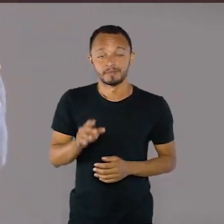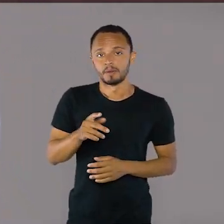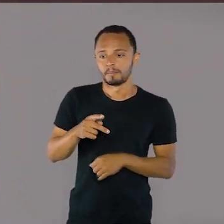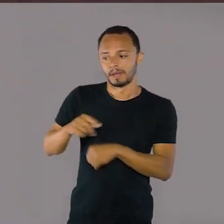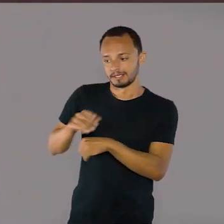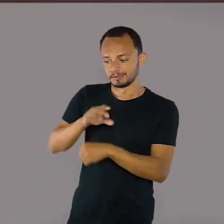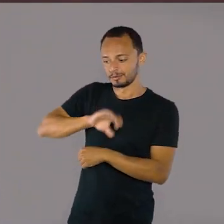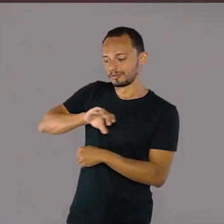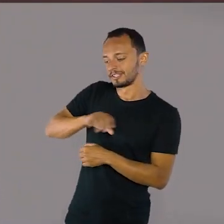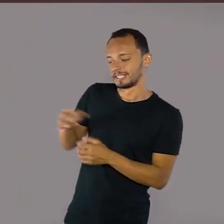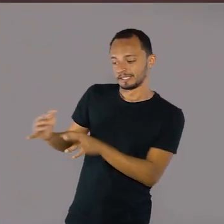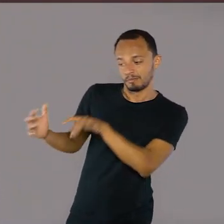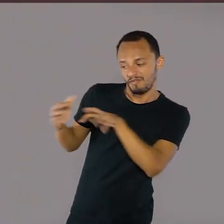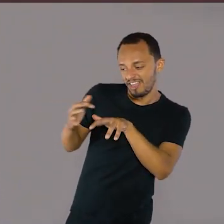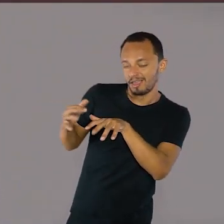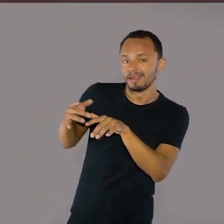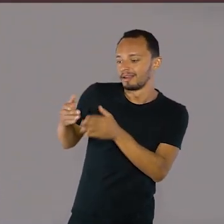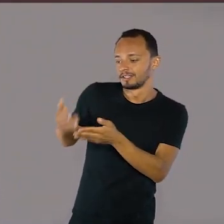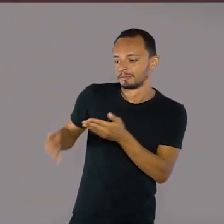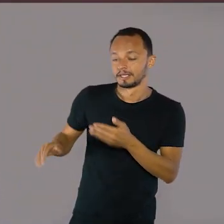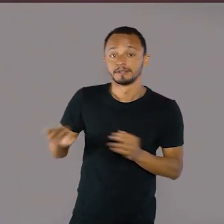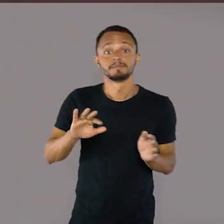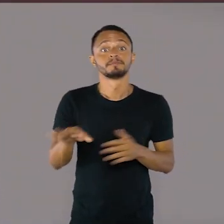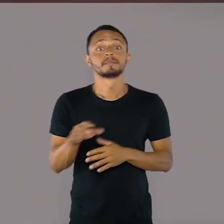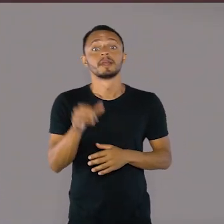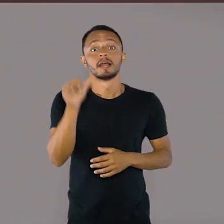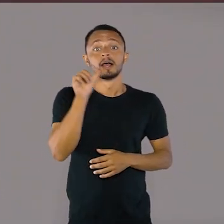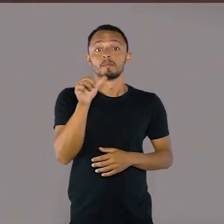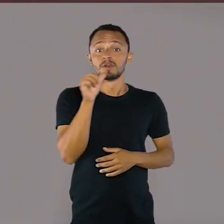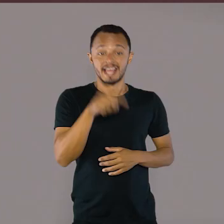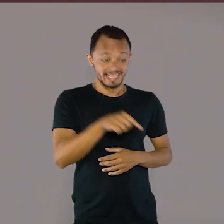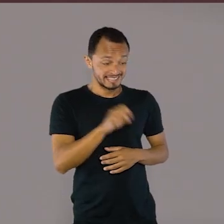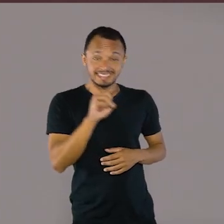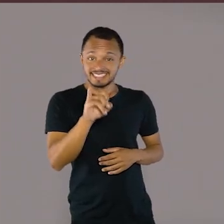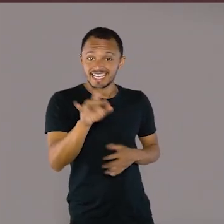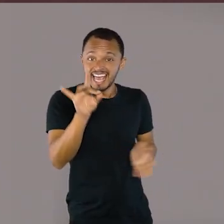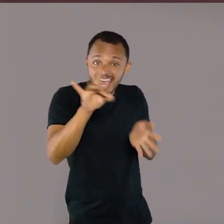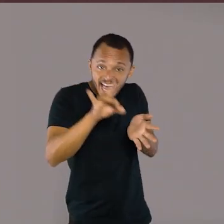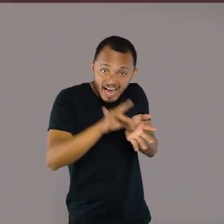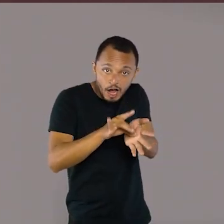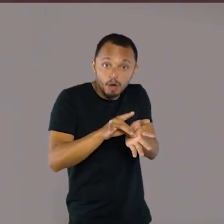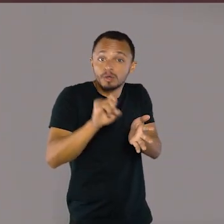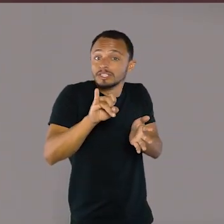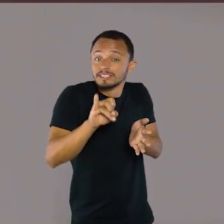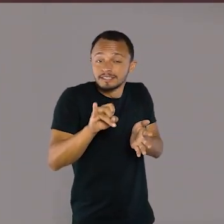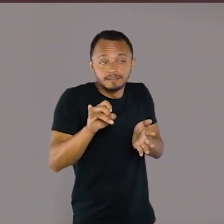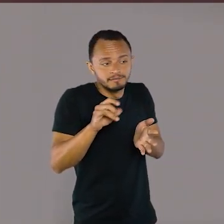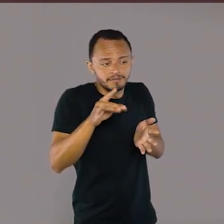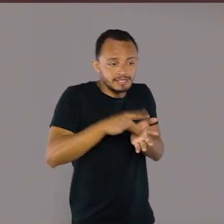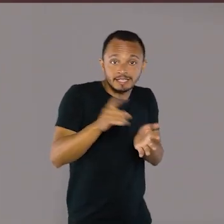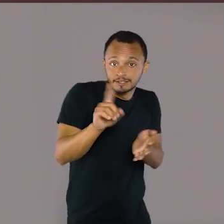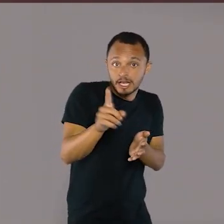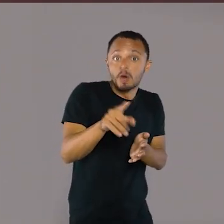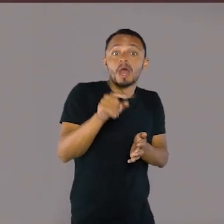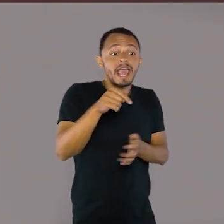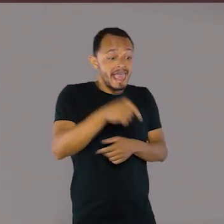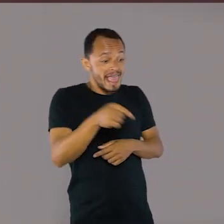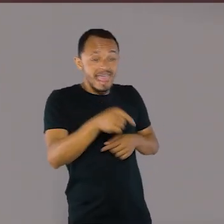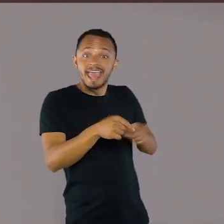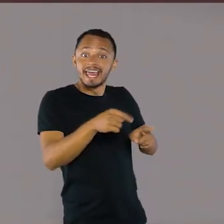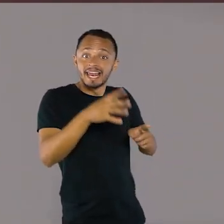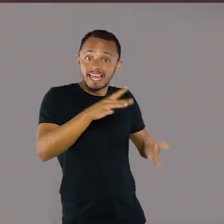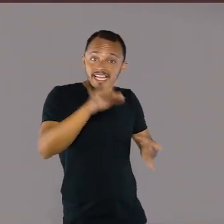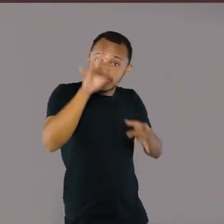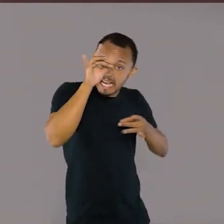a existência real ou não, se ela é mito ou se ela é um personagem real. O que importa é que a Maria Filipa encarna a luta das